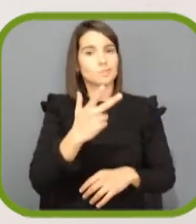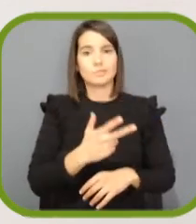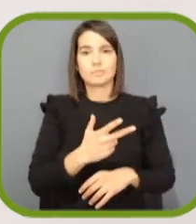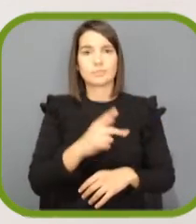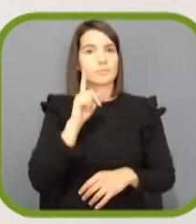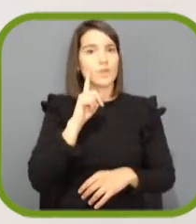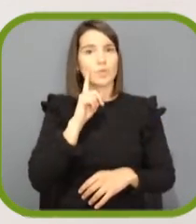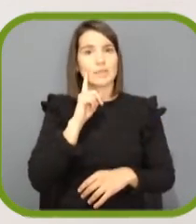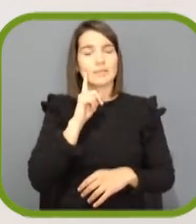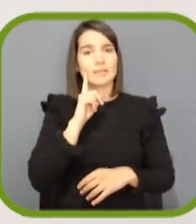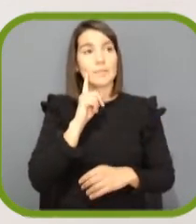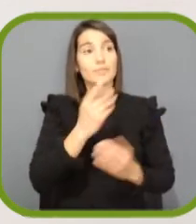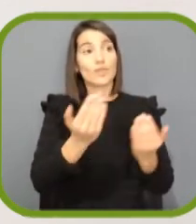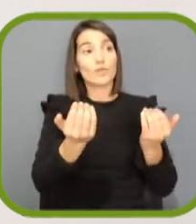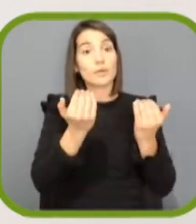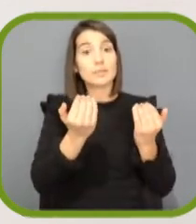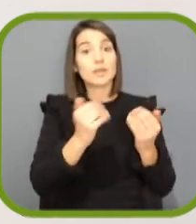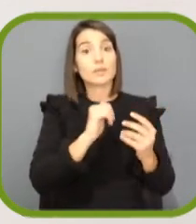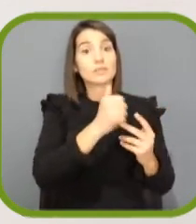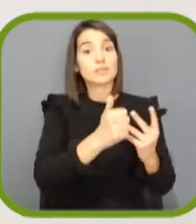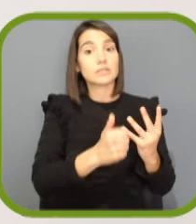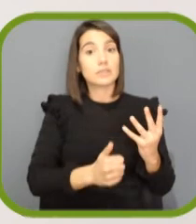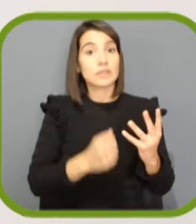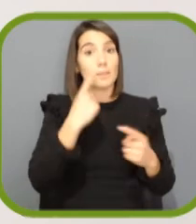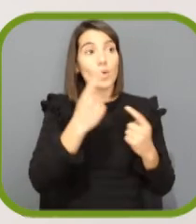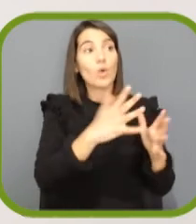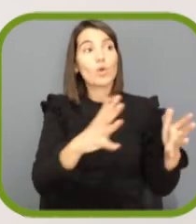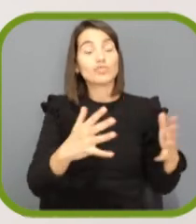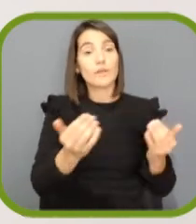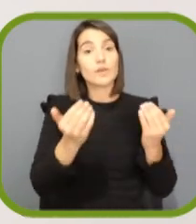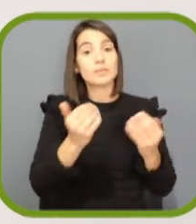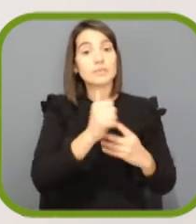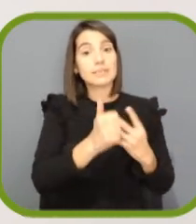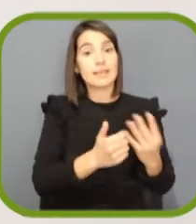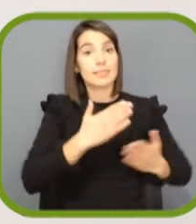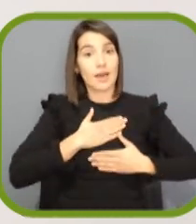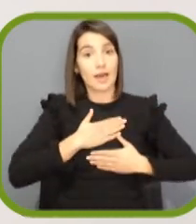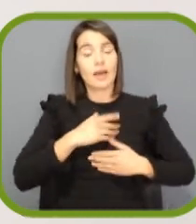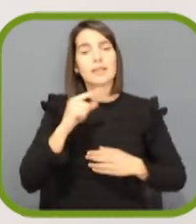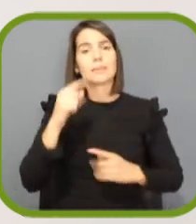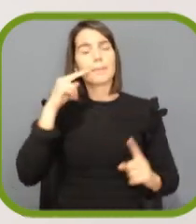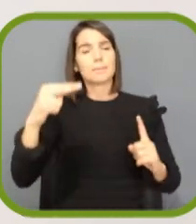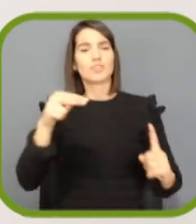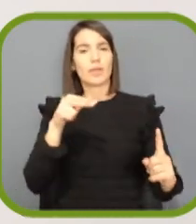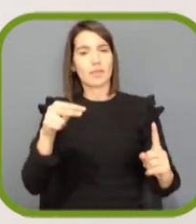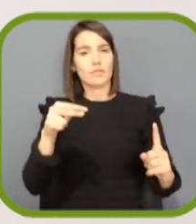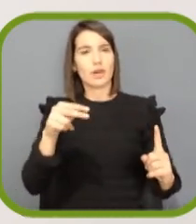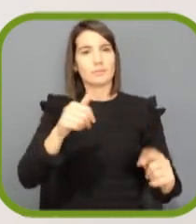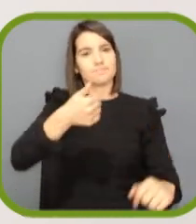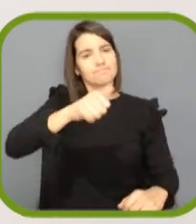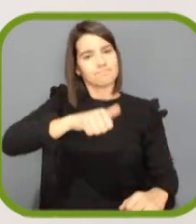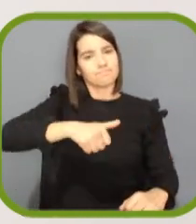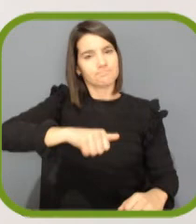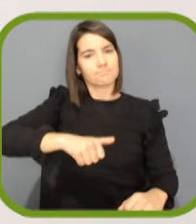absoluta importância das fontes para o jornalista e também a perspectiva crítica, que é